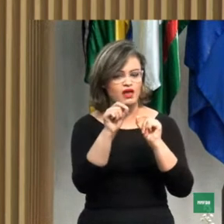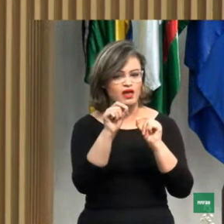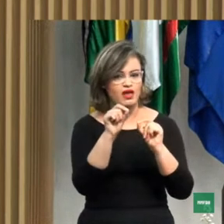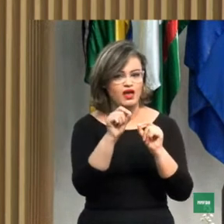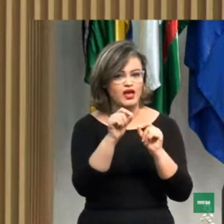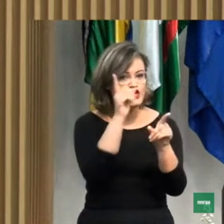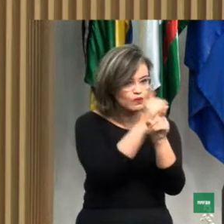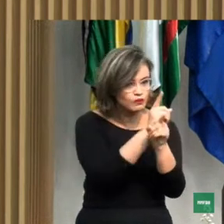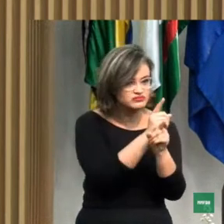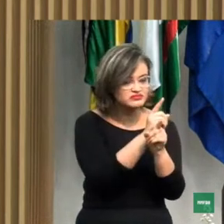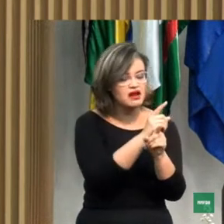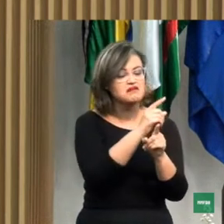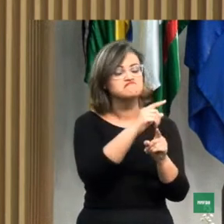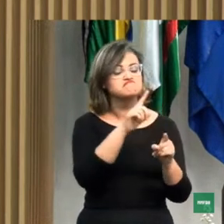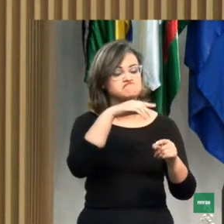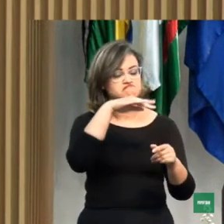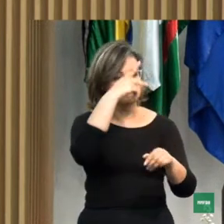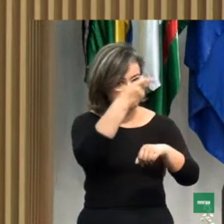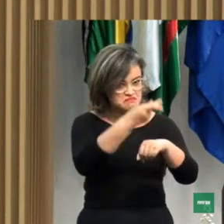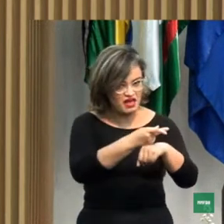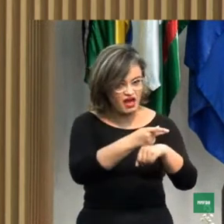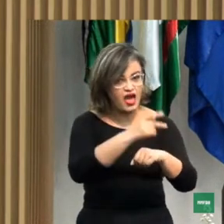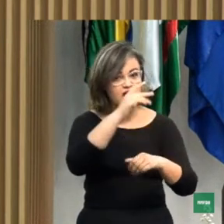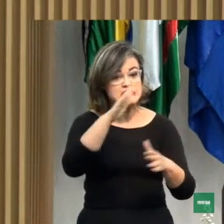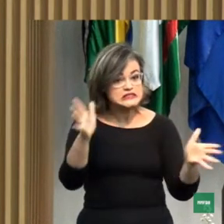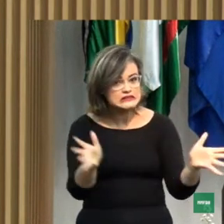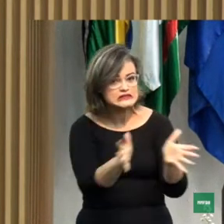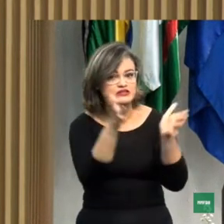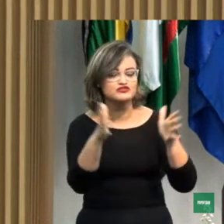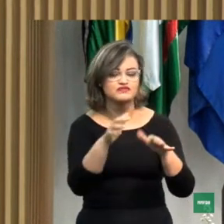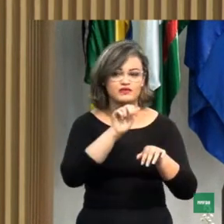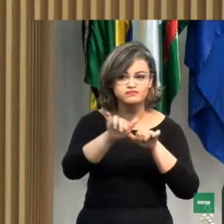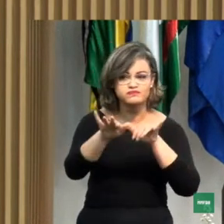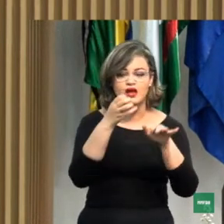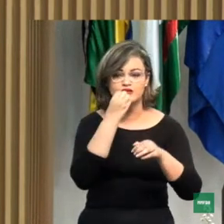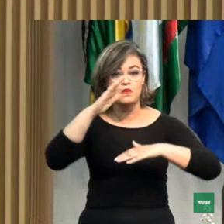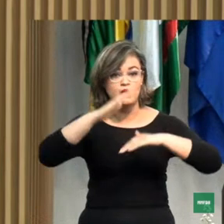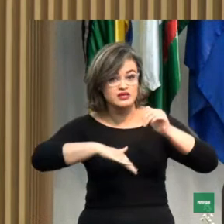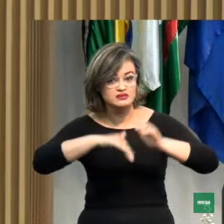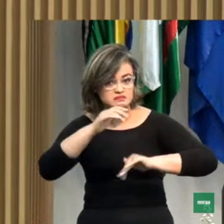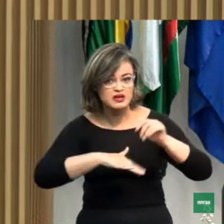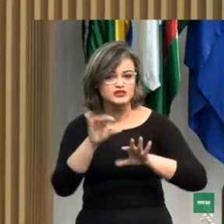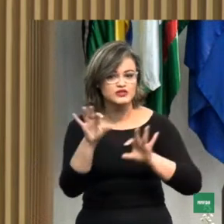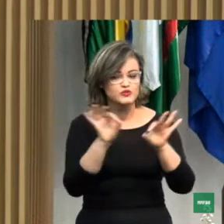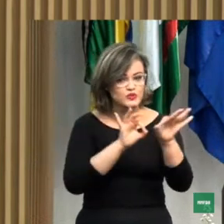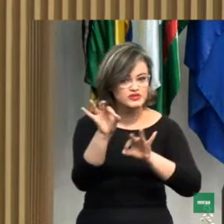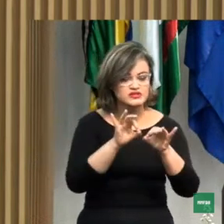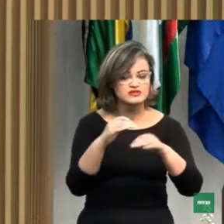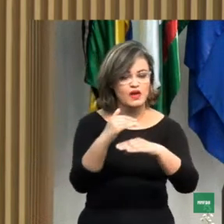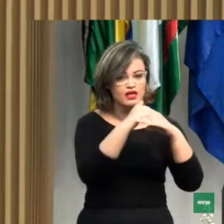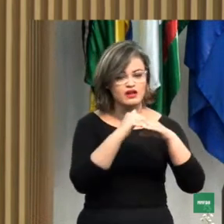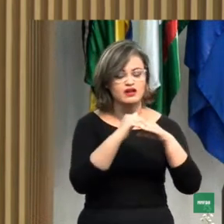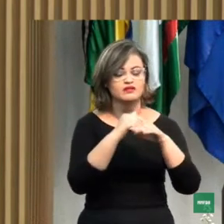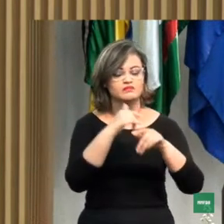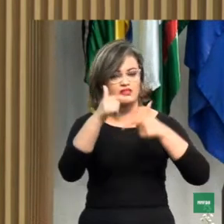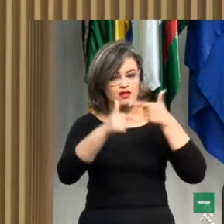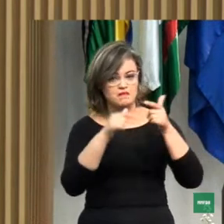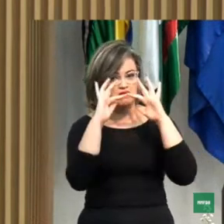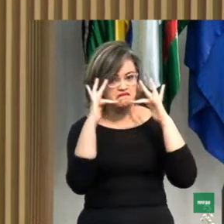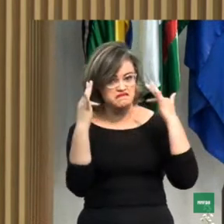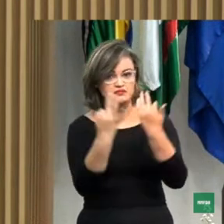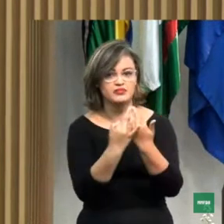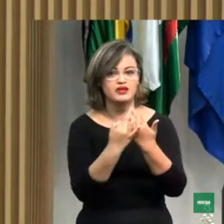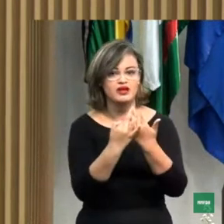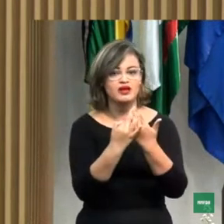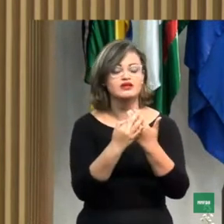e incentivar a disseminação de práticas organizacionais de equilíbrio trabalho-família que sejam